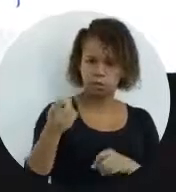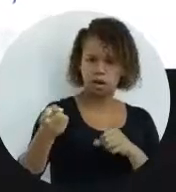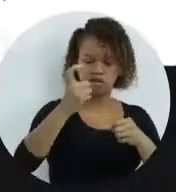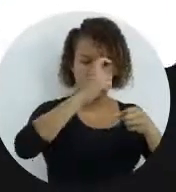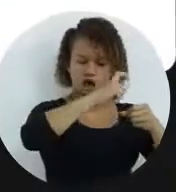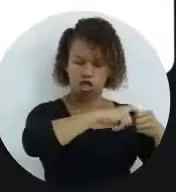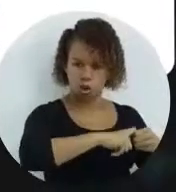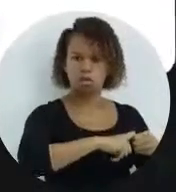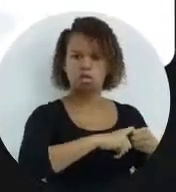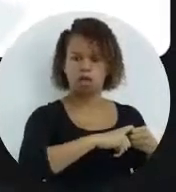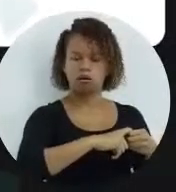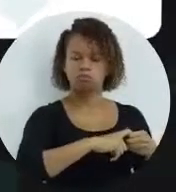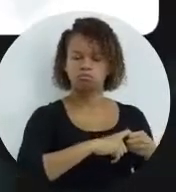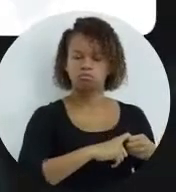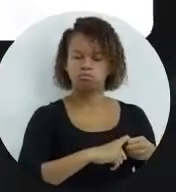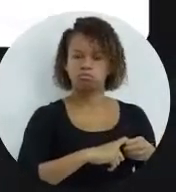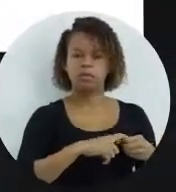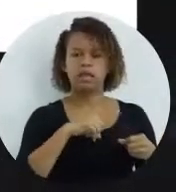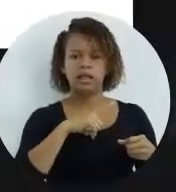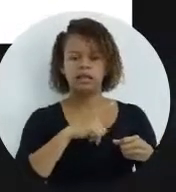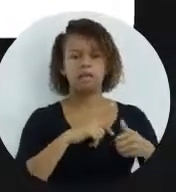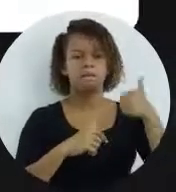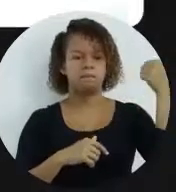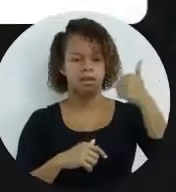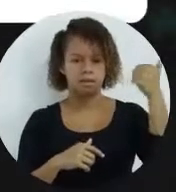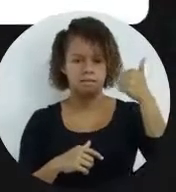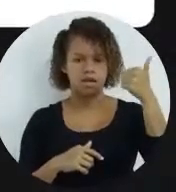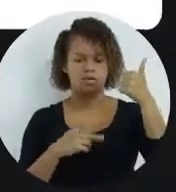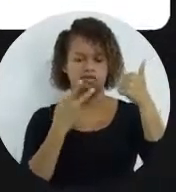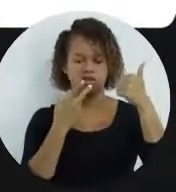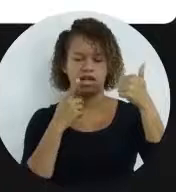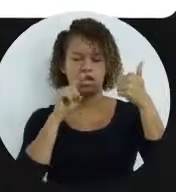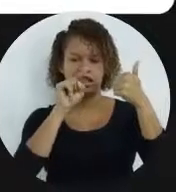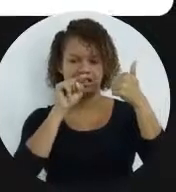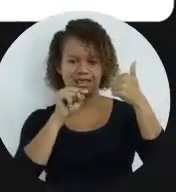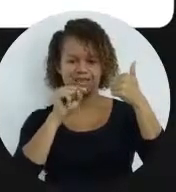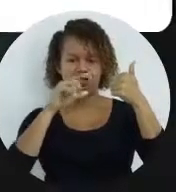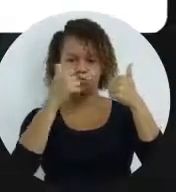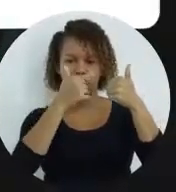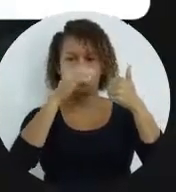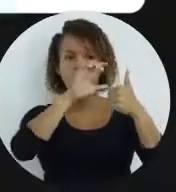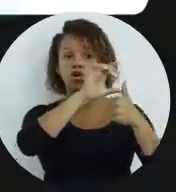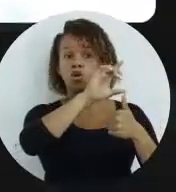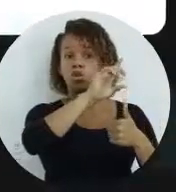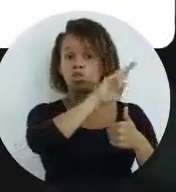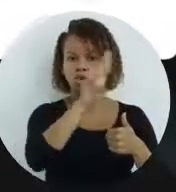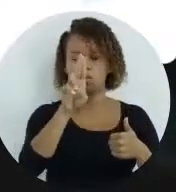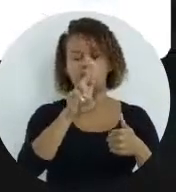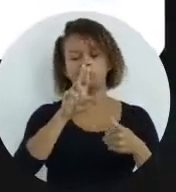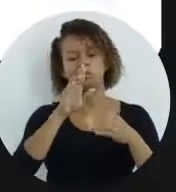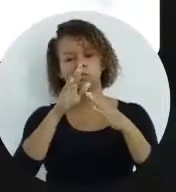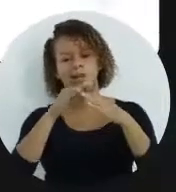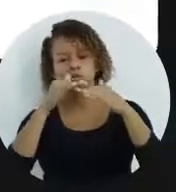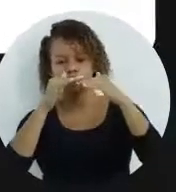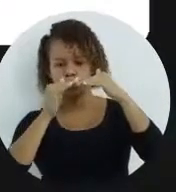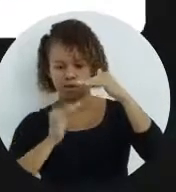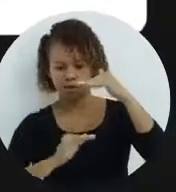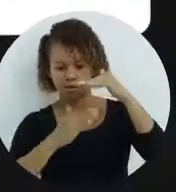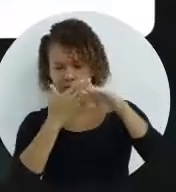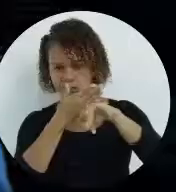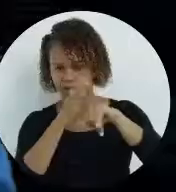ele vai retornar um valor. E tem primeiro diz, ponto, primeiro nome, mais um espaço em